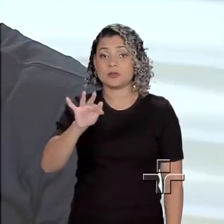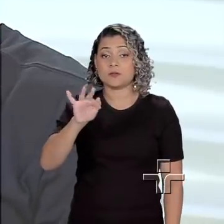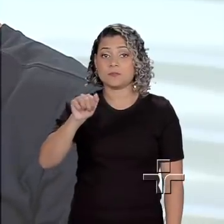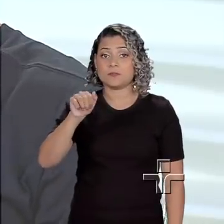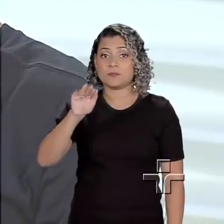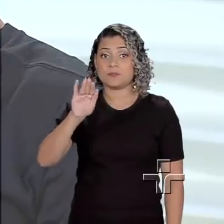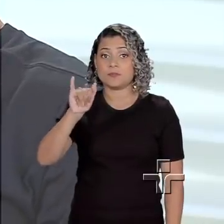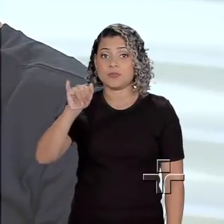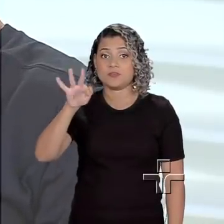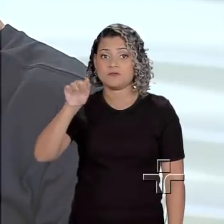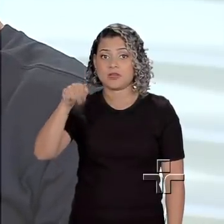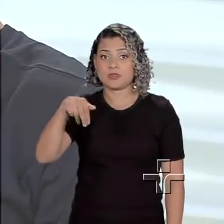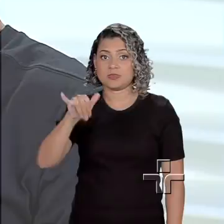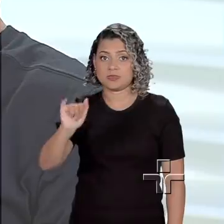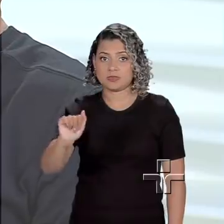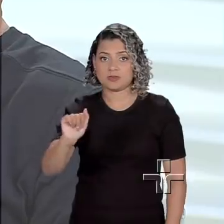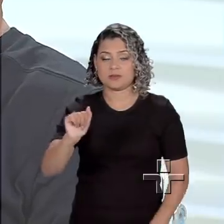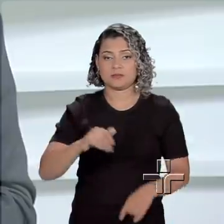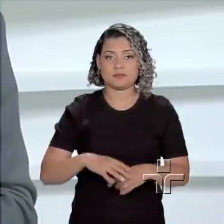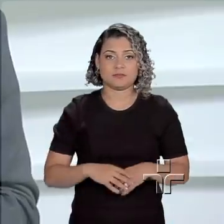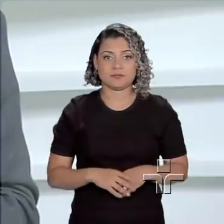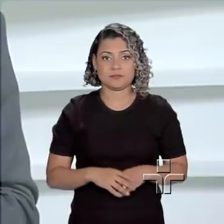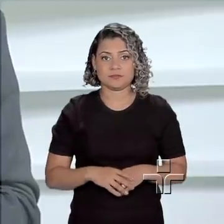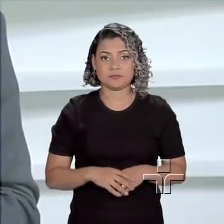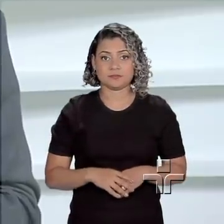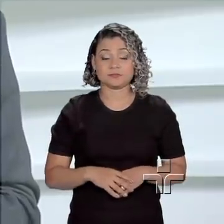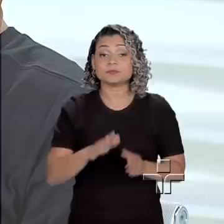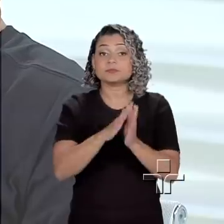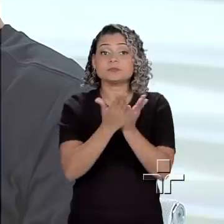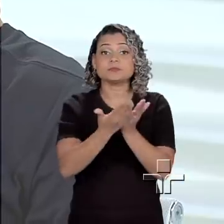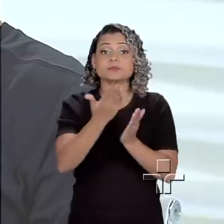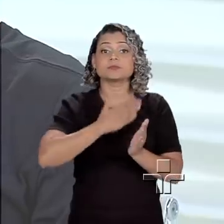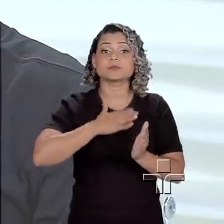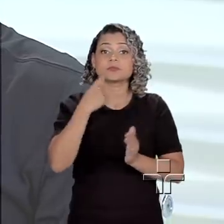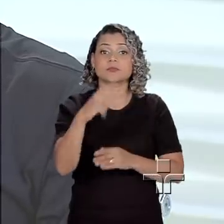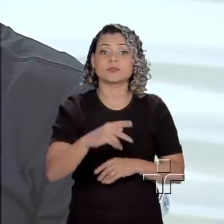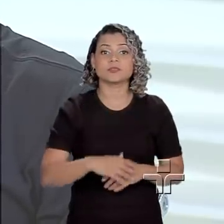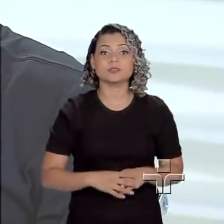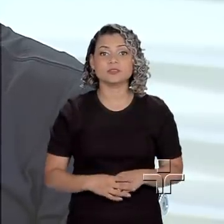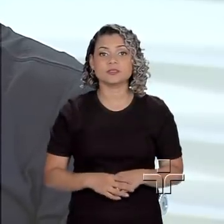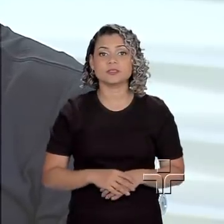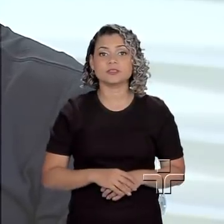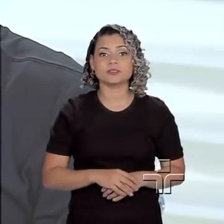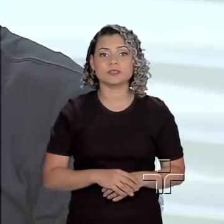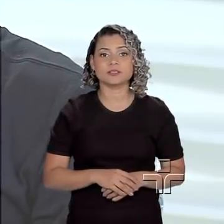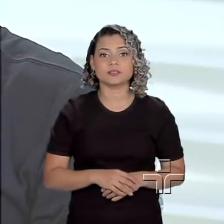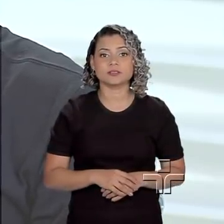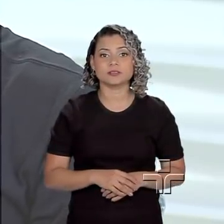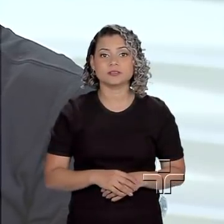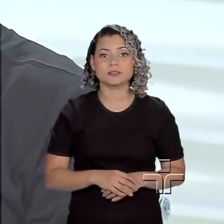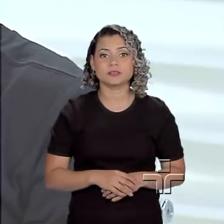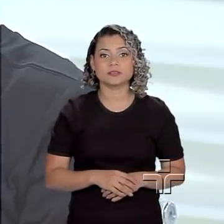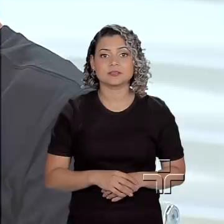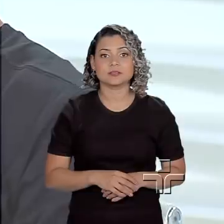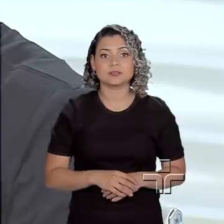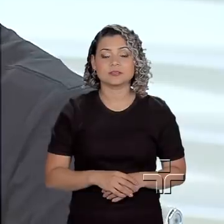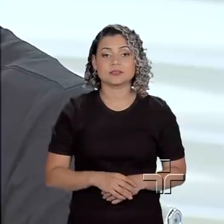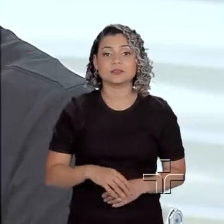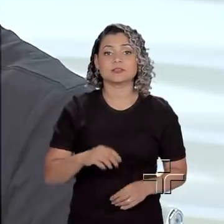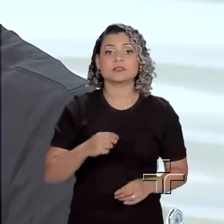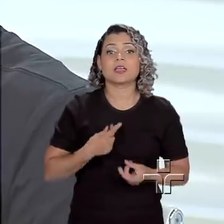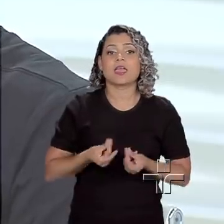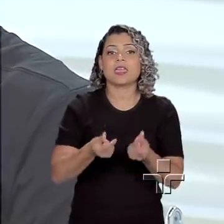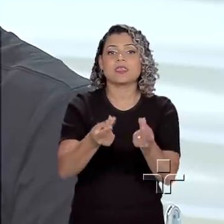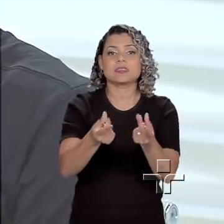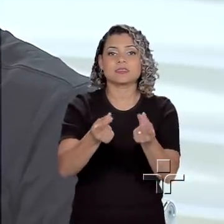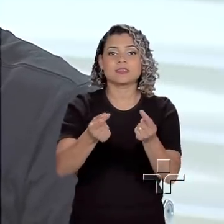space opera, uma ópera espacial. Uhum. Seu livro? A Pedra do Reino, de Ariano Suassuna, também